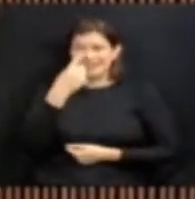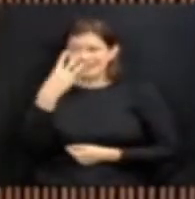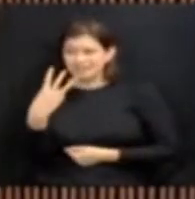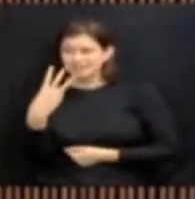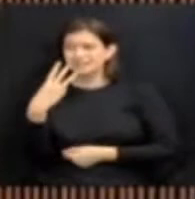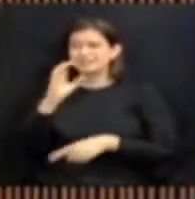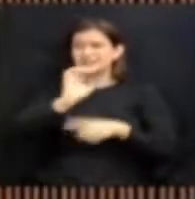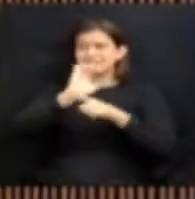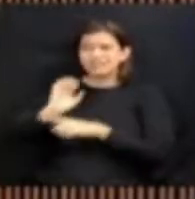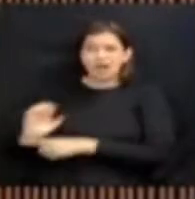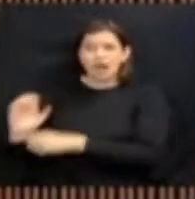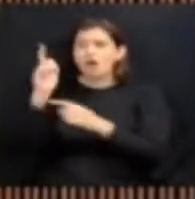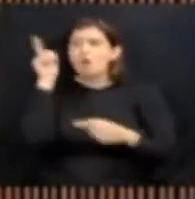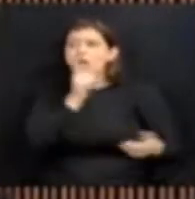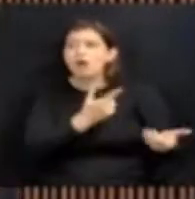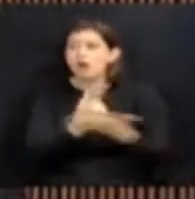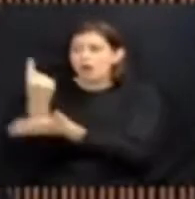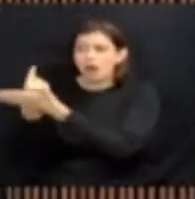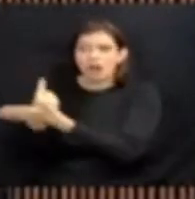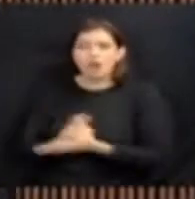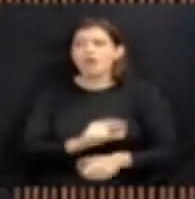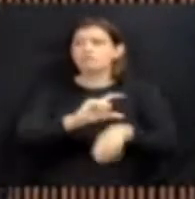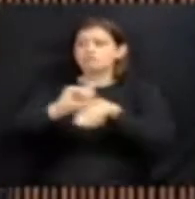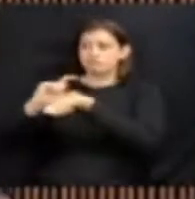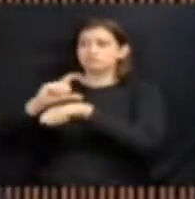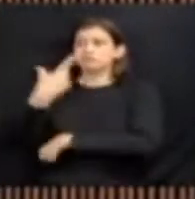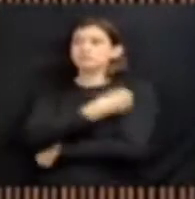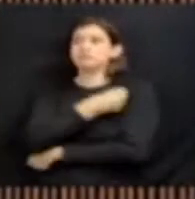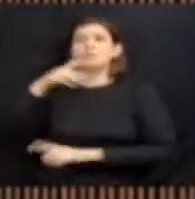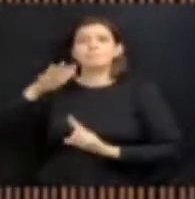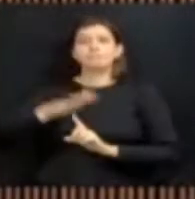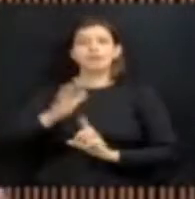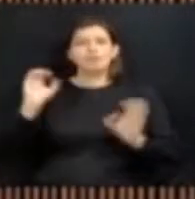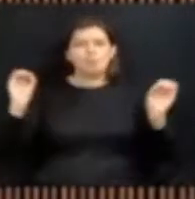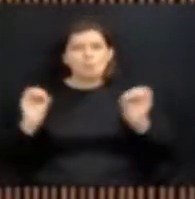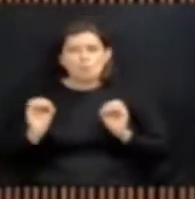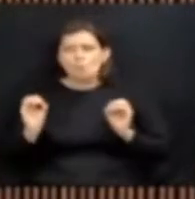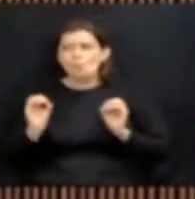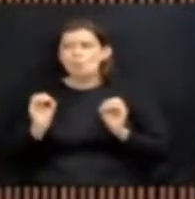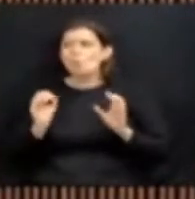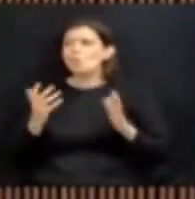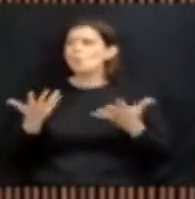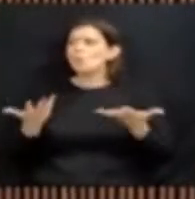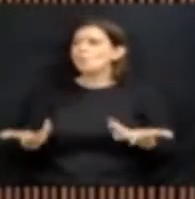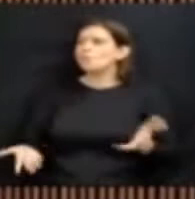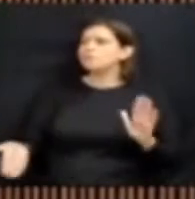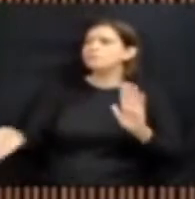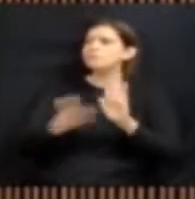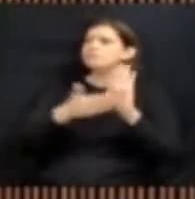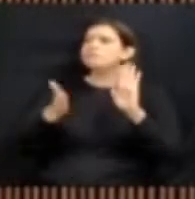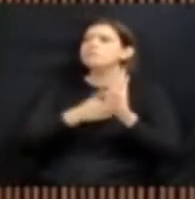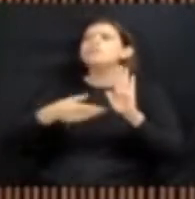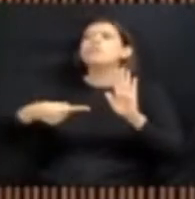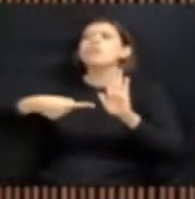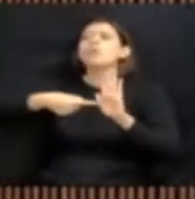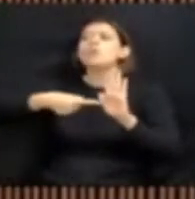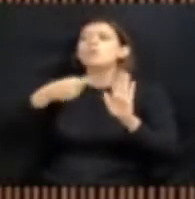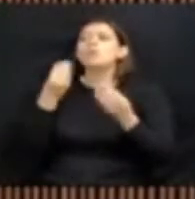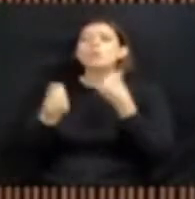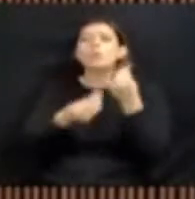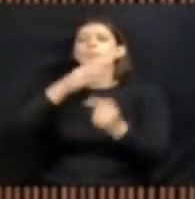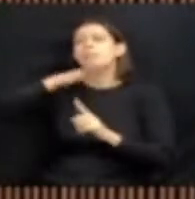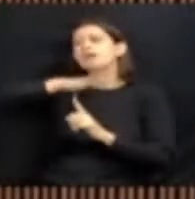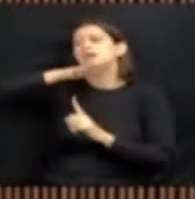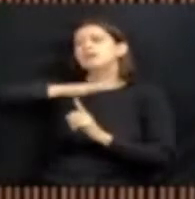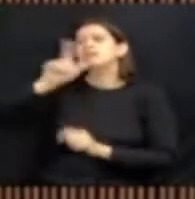processo eu quero que cobrar no intuito de que o Paraná tem problemas sérios com coronavírus